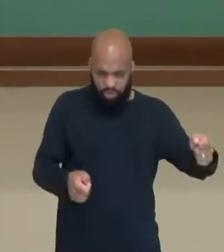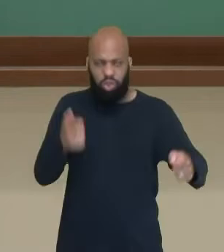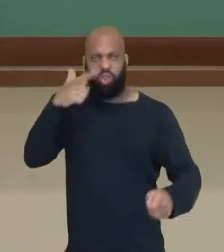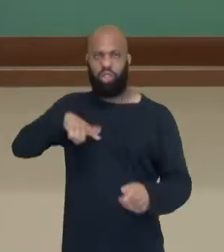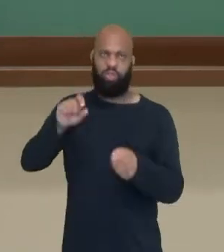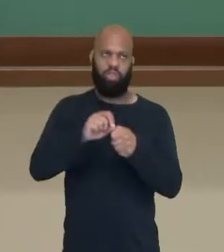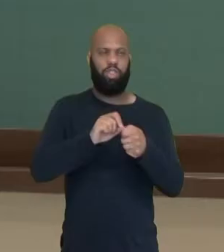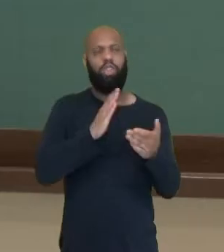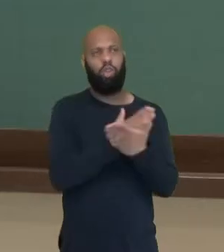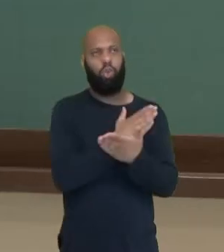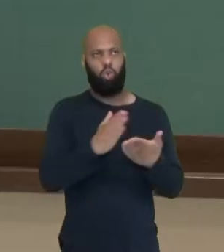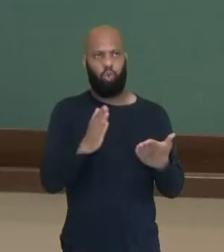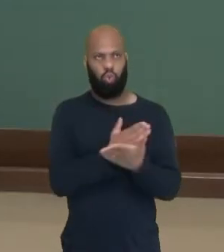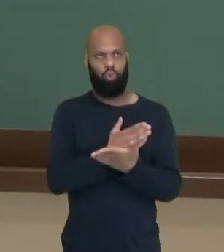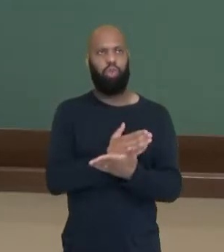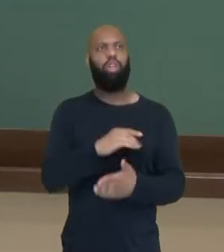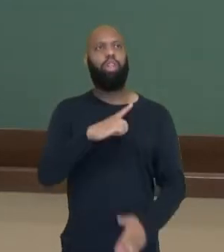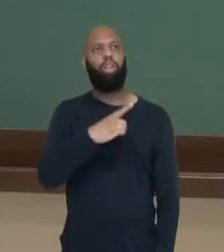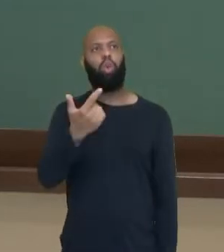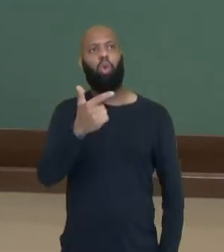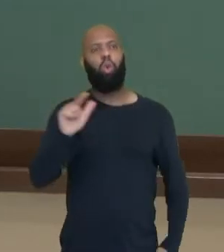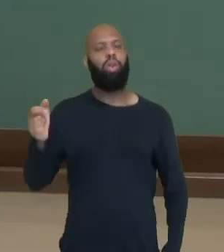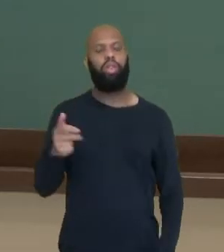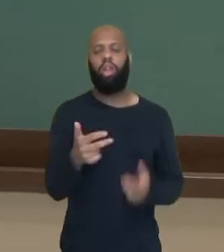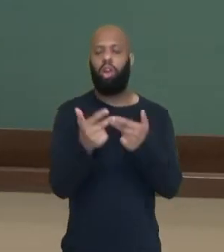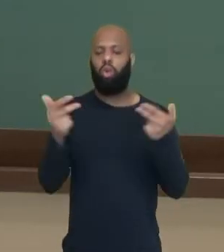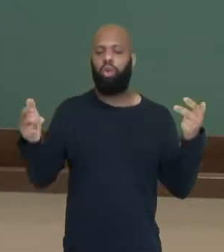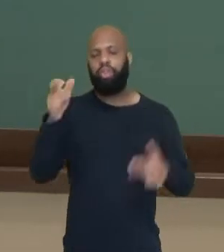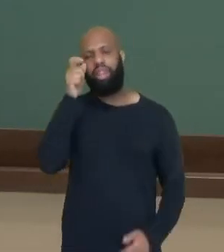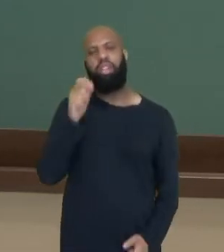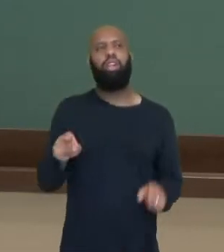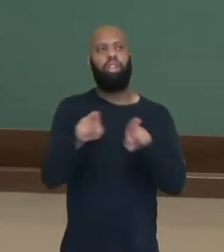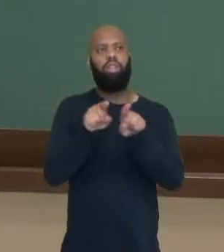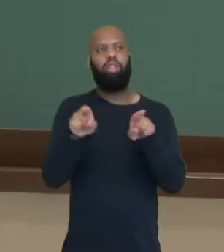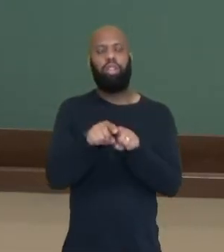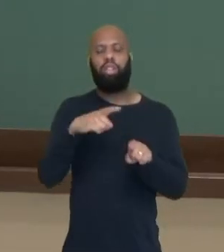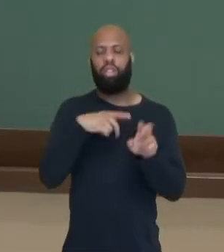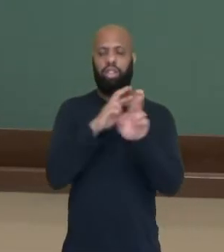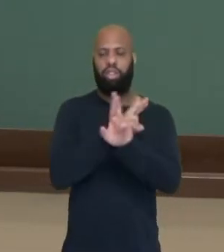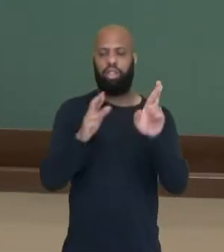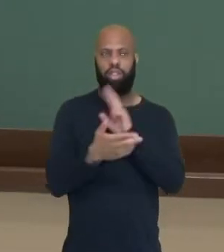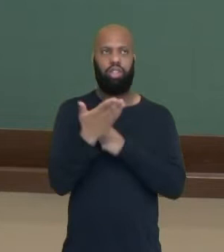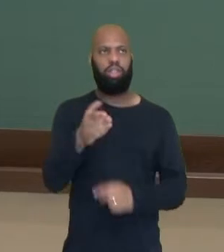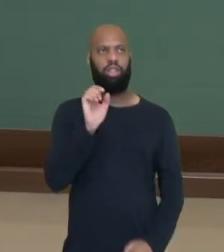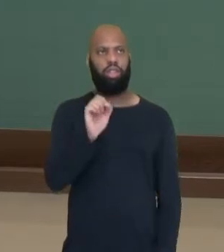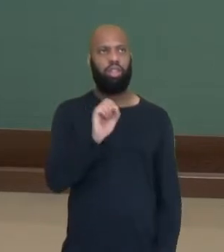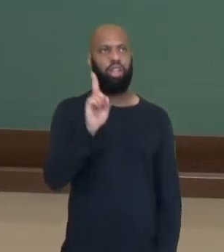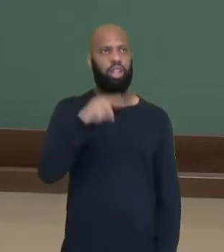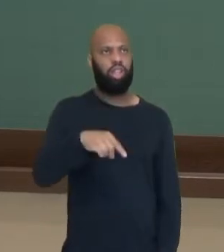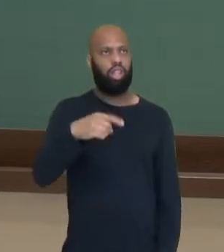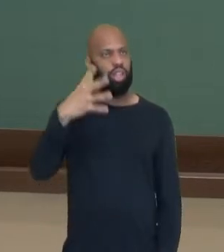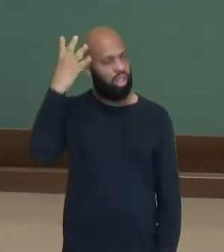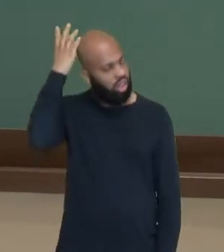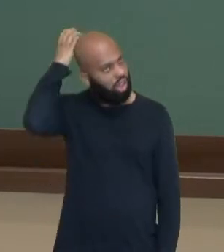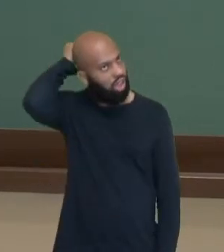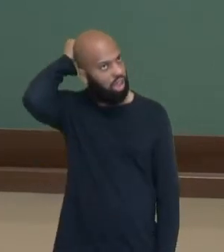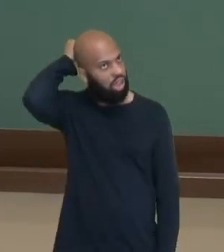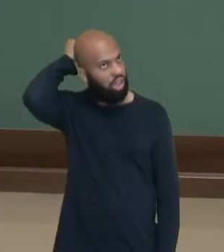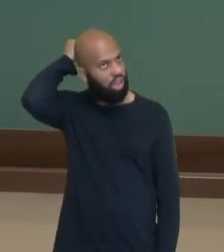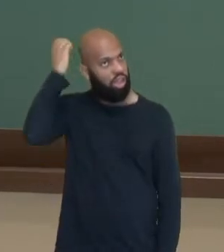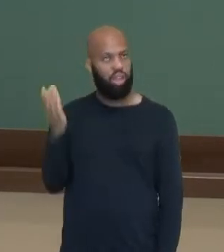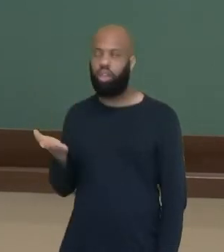golpes. Outra questão interessante relacionada ao sumô é o penteado, o oishô. É